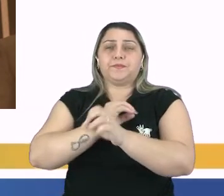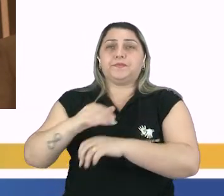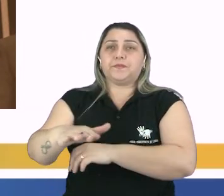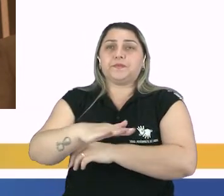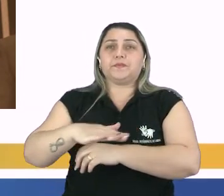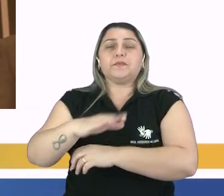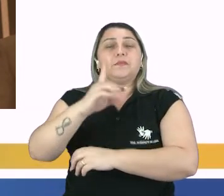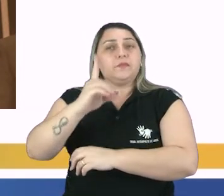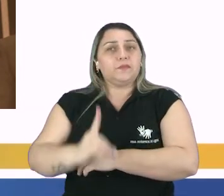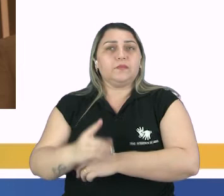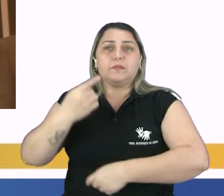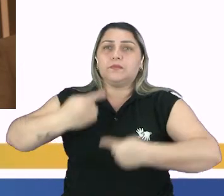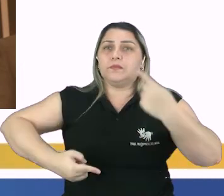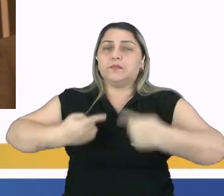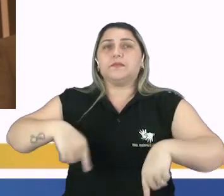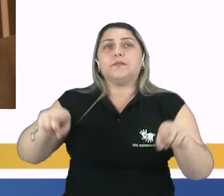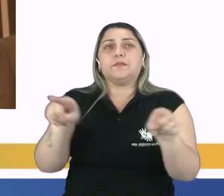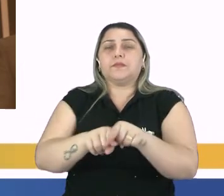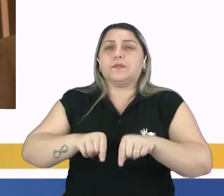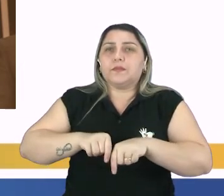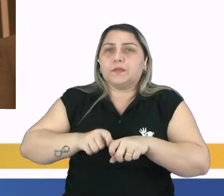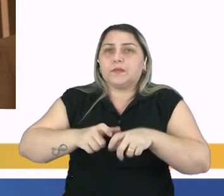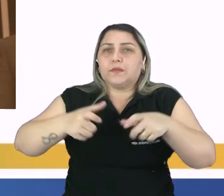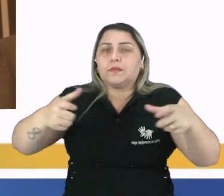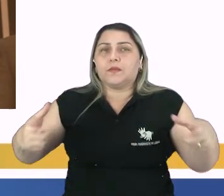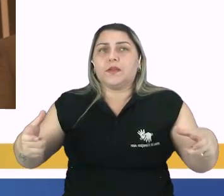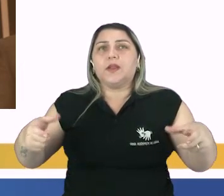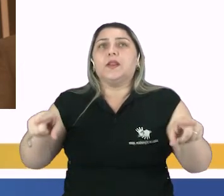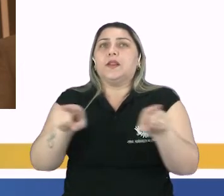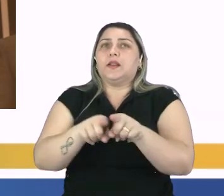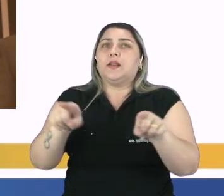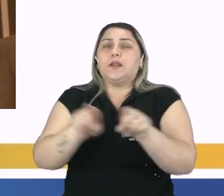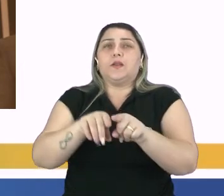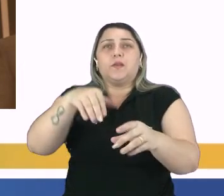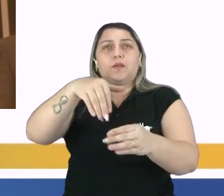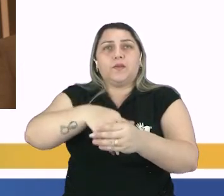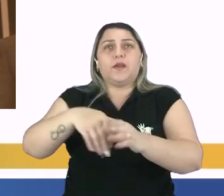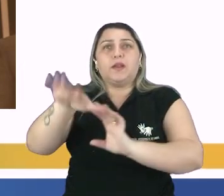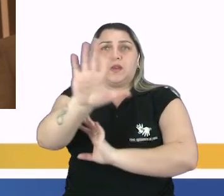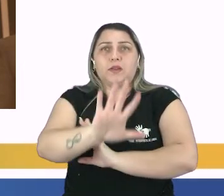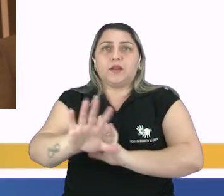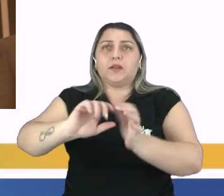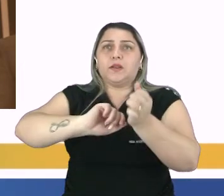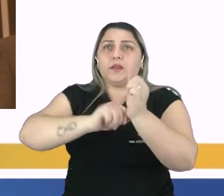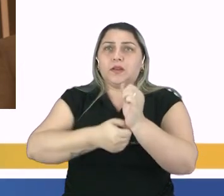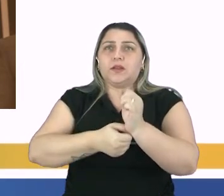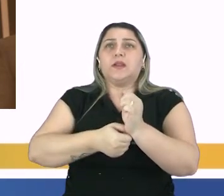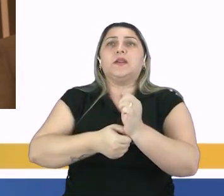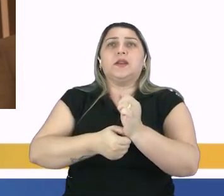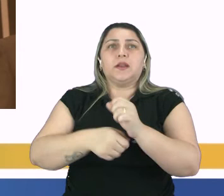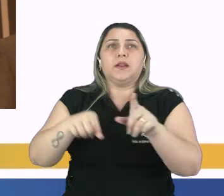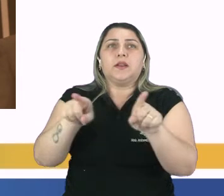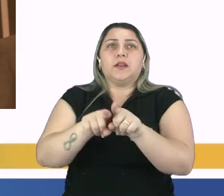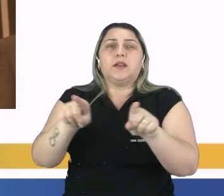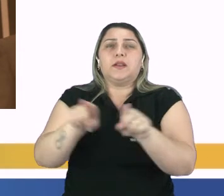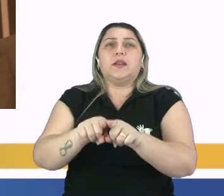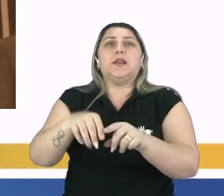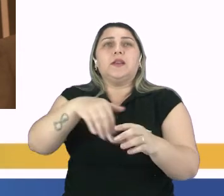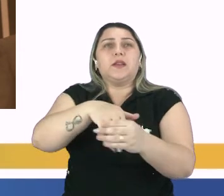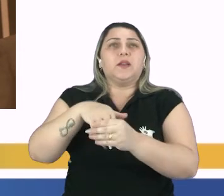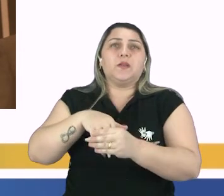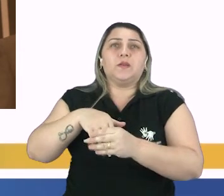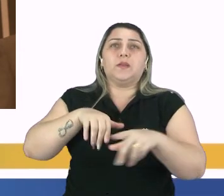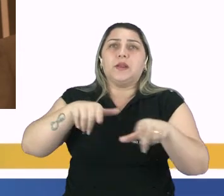os direitos políticos também foram expandidos, consolidando tanto o voto universal e secreto quanto a idoneidade das